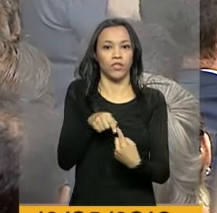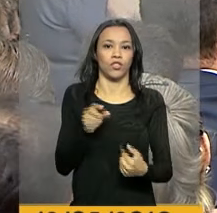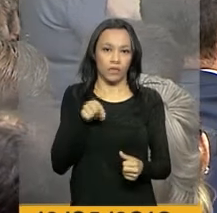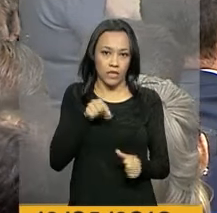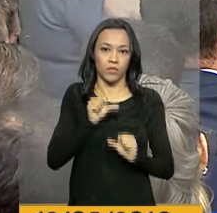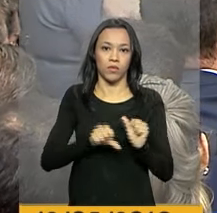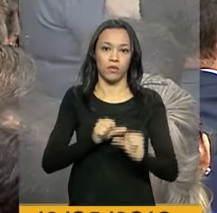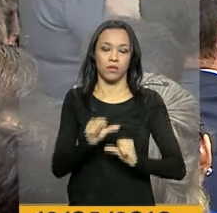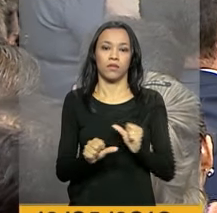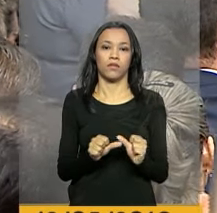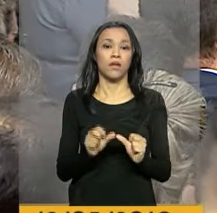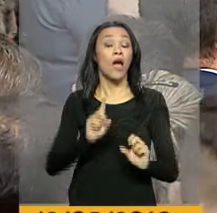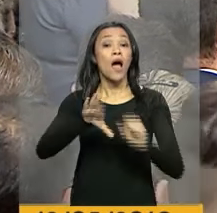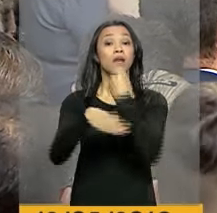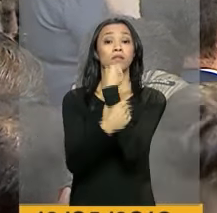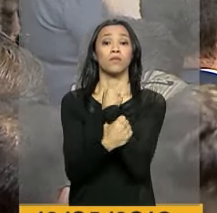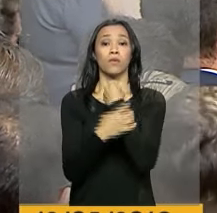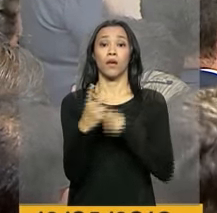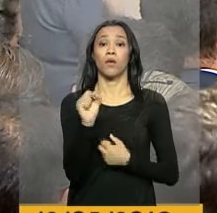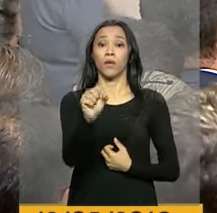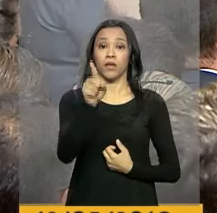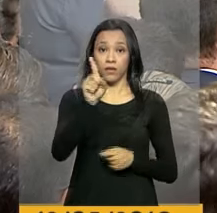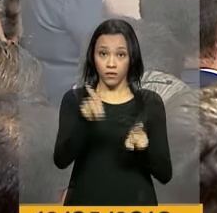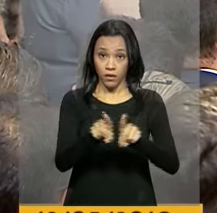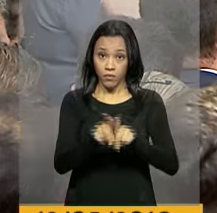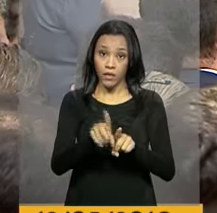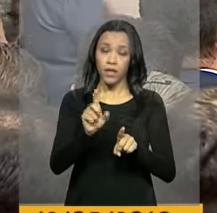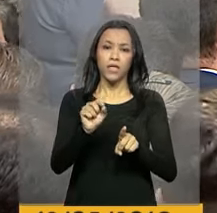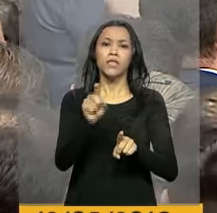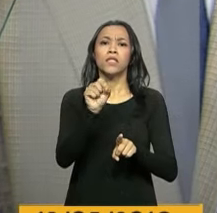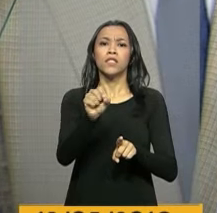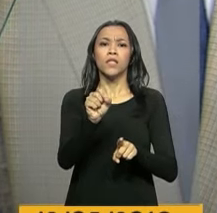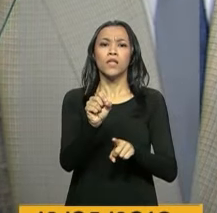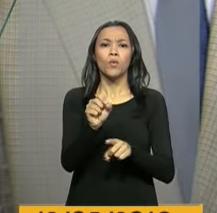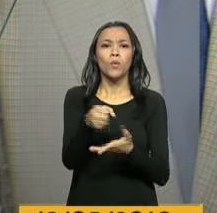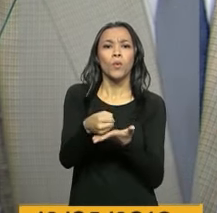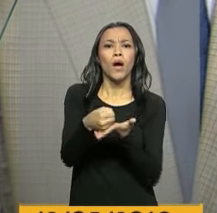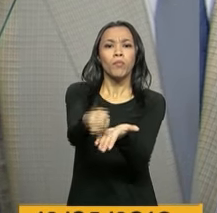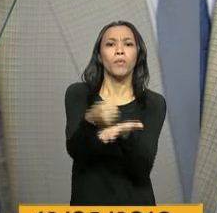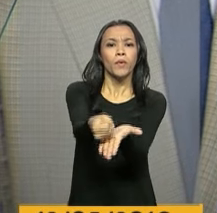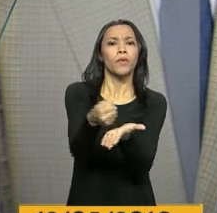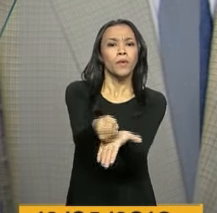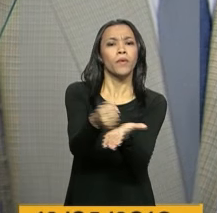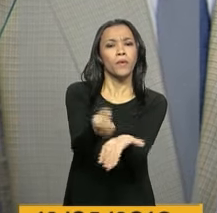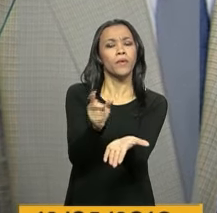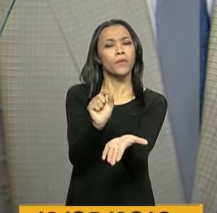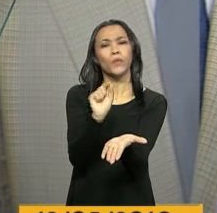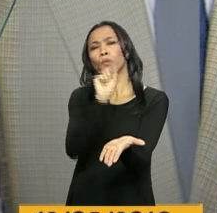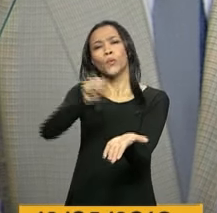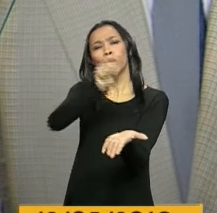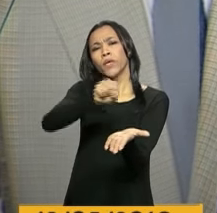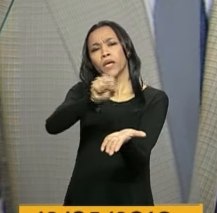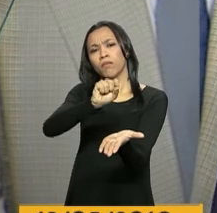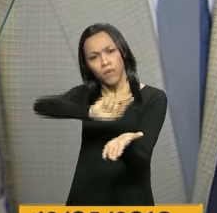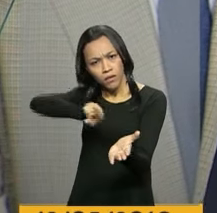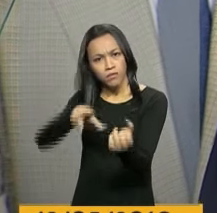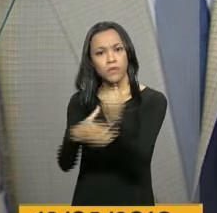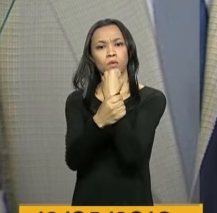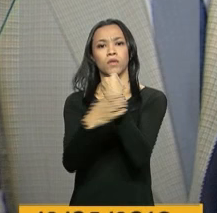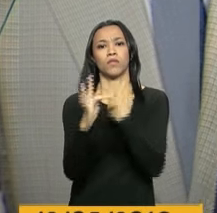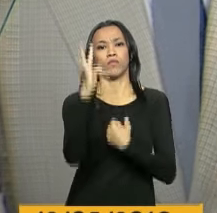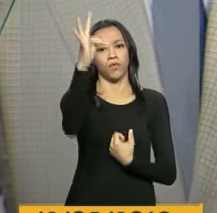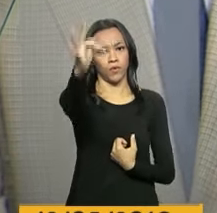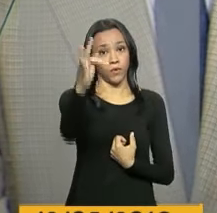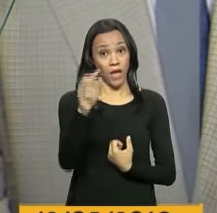Tem como garantia a busca da sustentabilidade para assegurar o futuro.